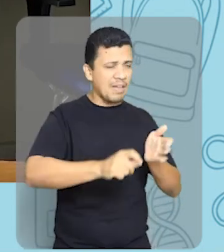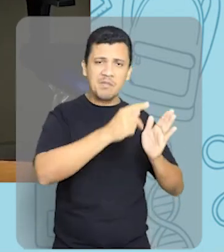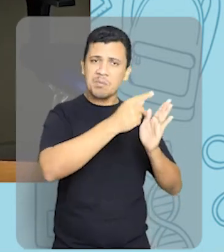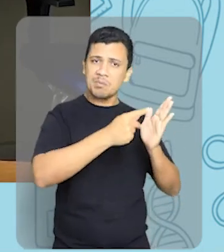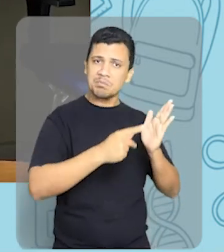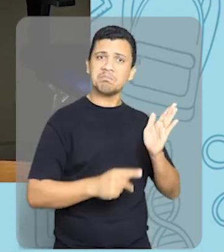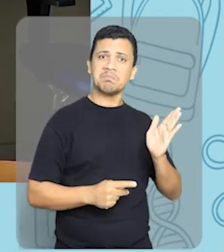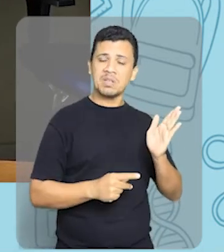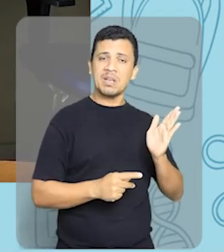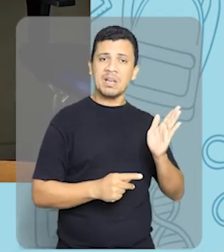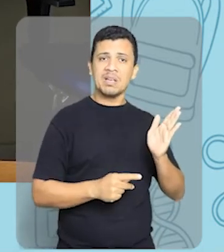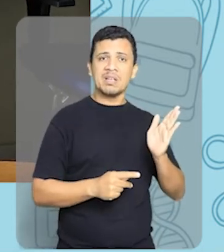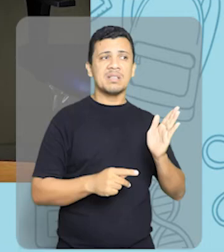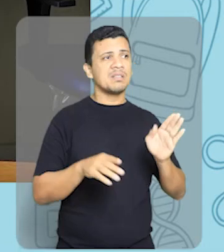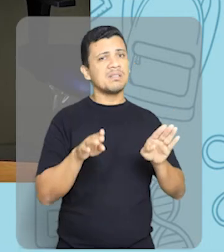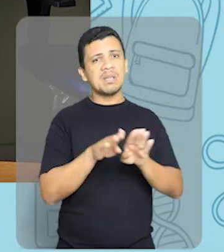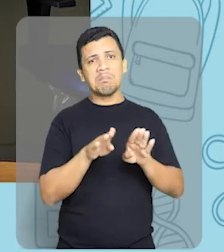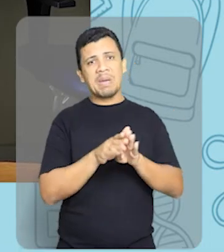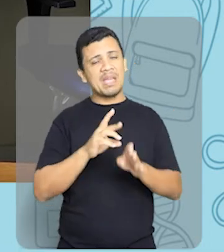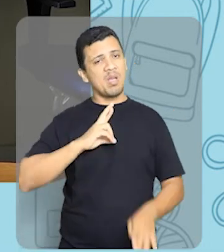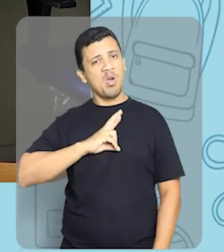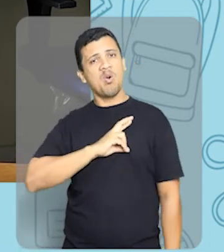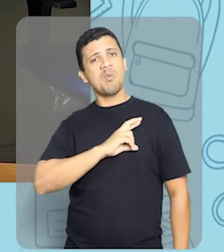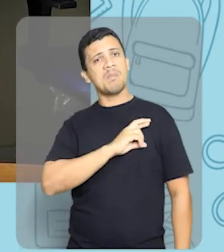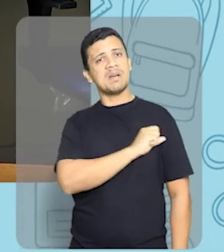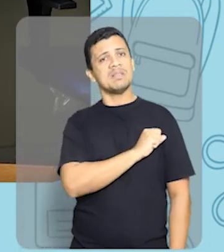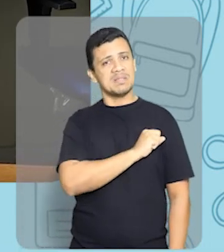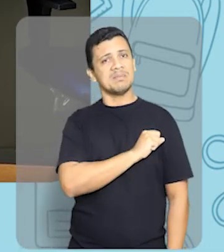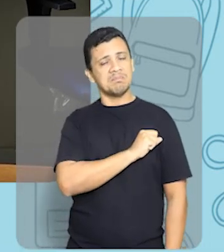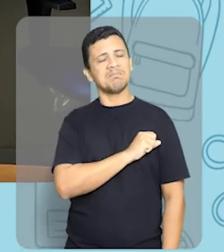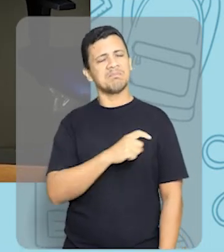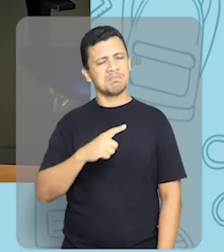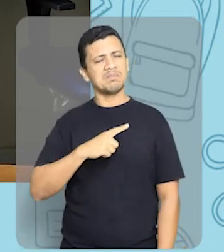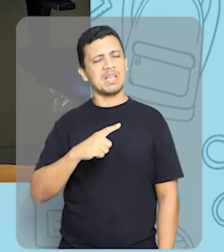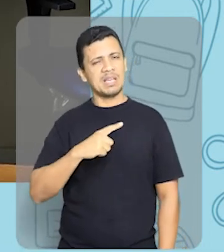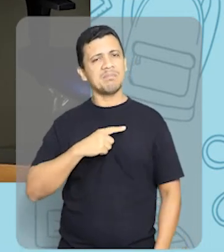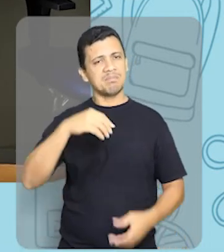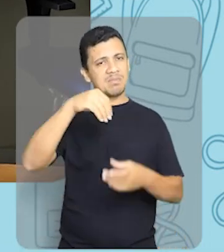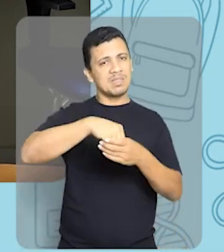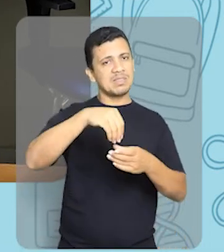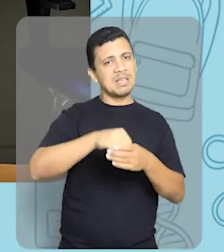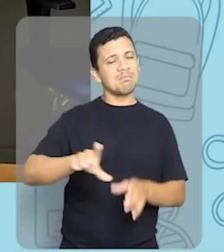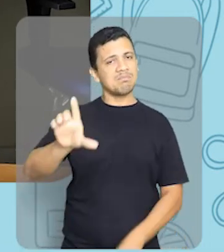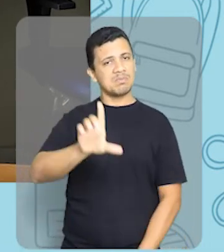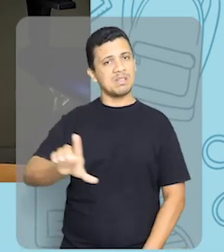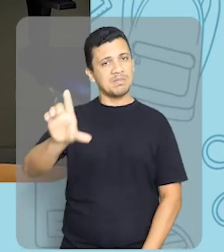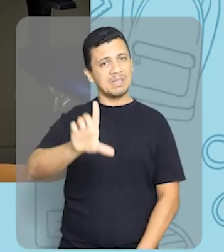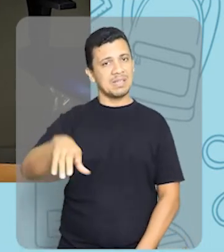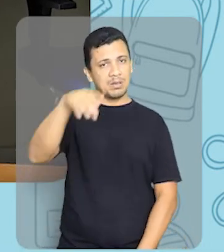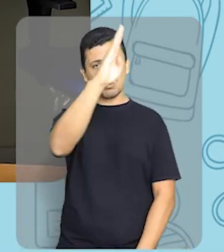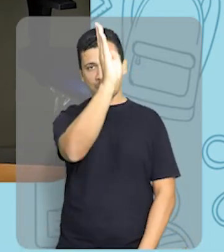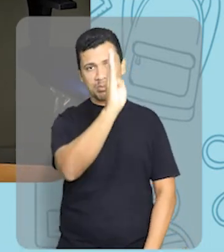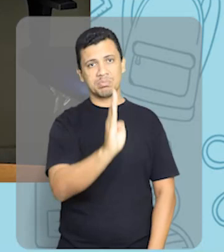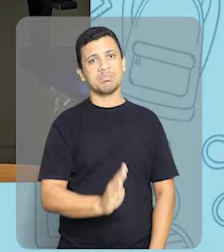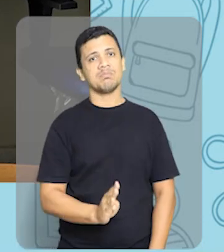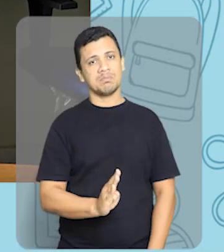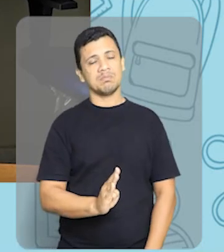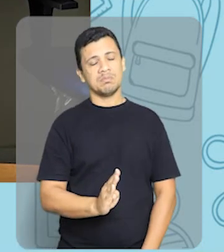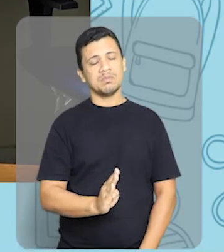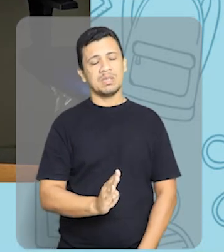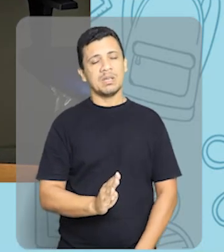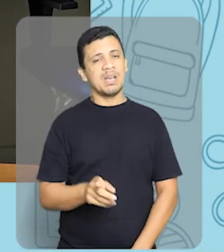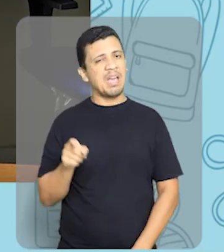poesias, ela escreve esse romance que lhe dá esse destaque dentro da literatura brasileira, né? Ela é